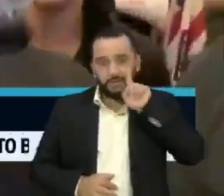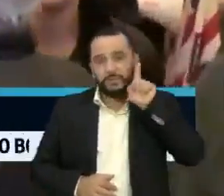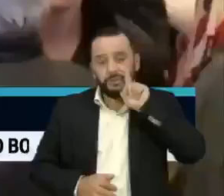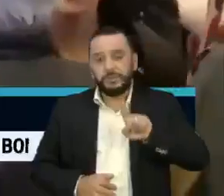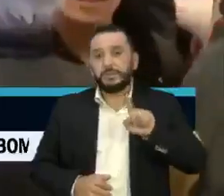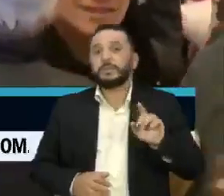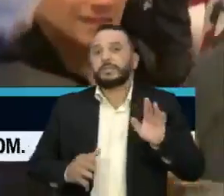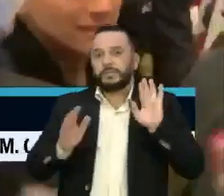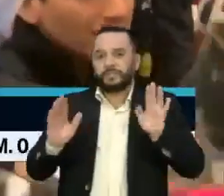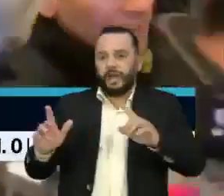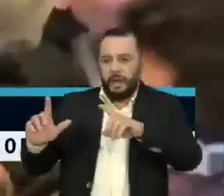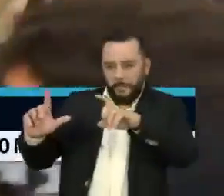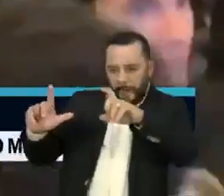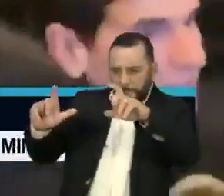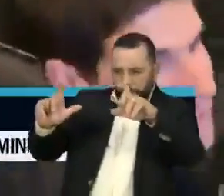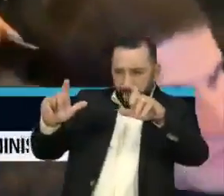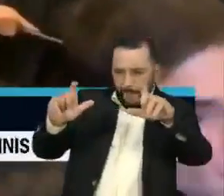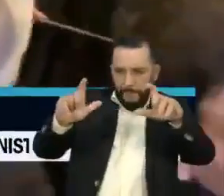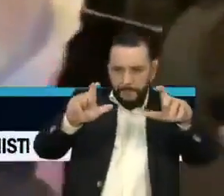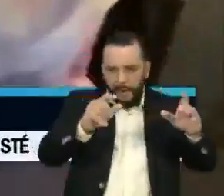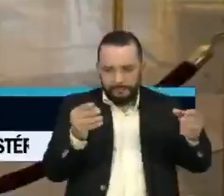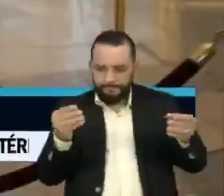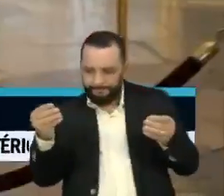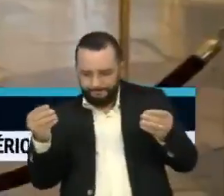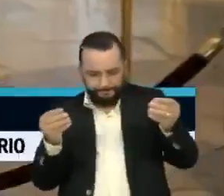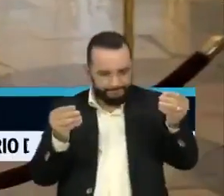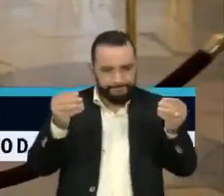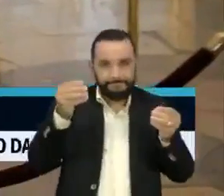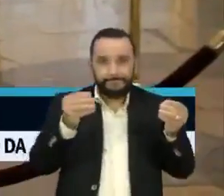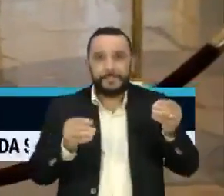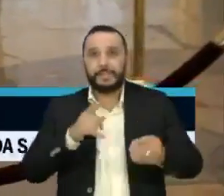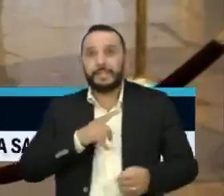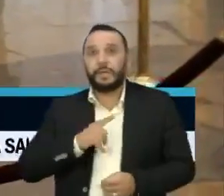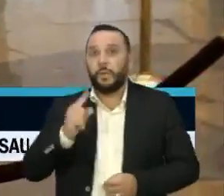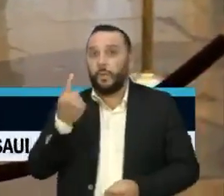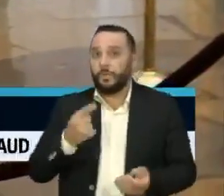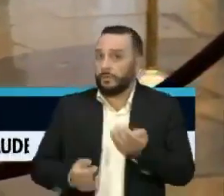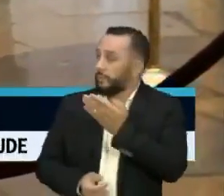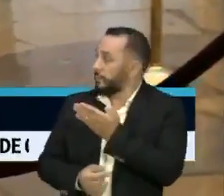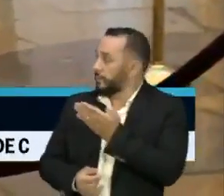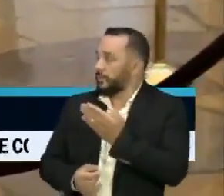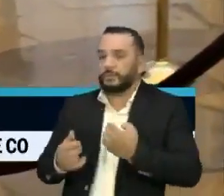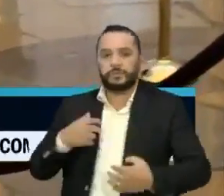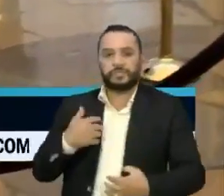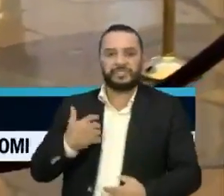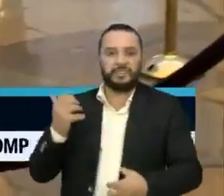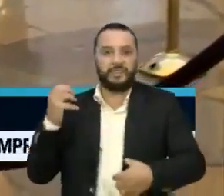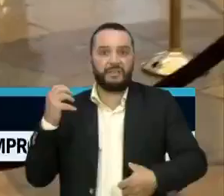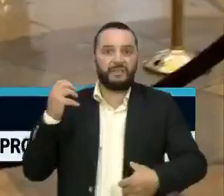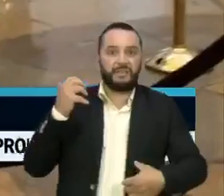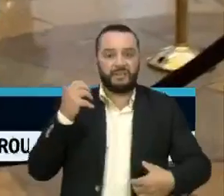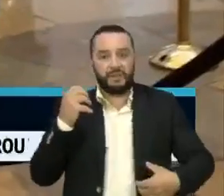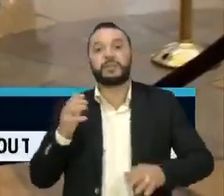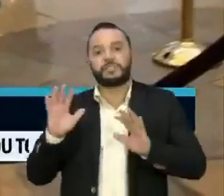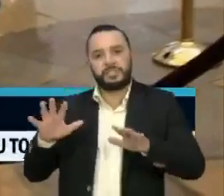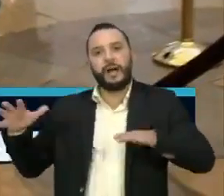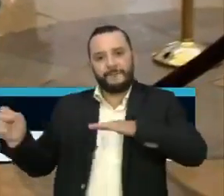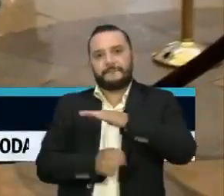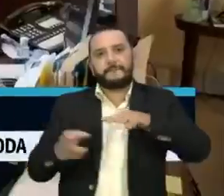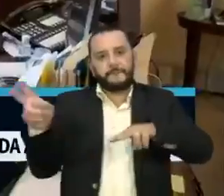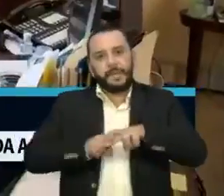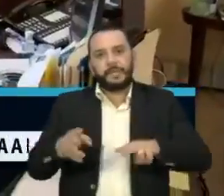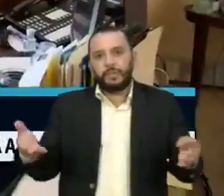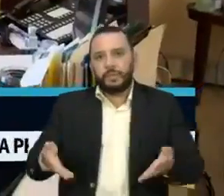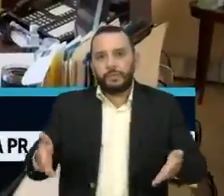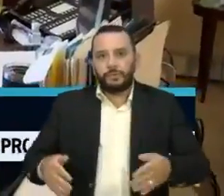ajuda sobre os extremistas fotografados dentro da sede do congresso um deles que carregou o púlpito de discursos da câmara foi detido